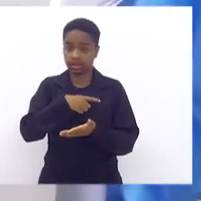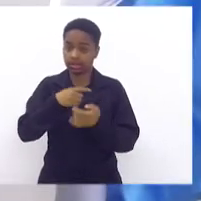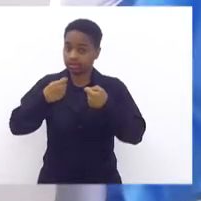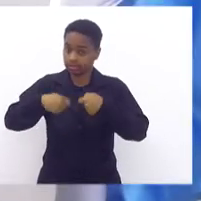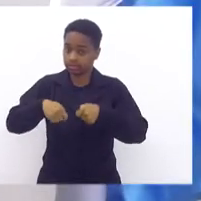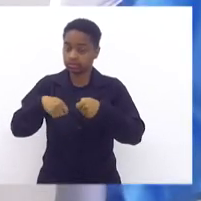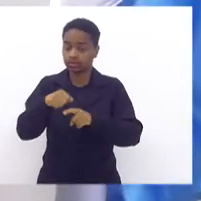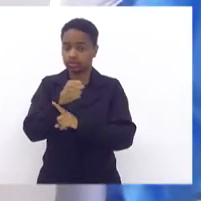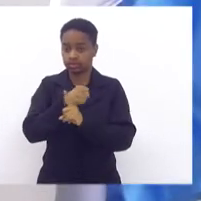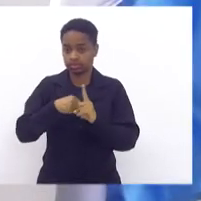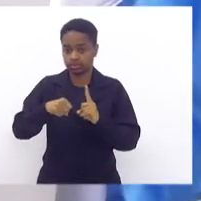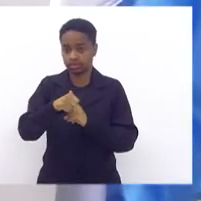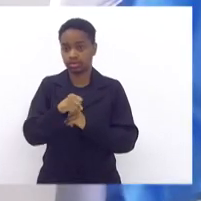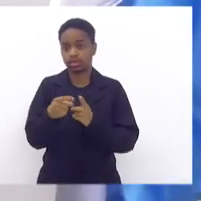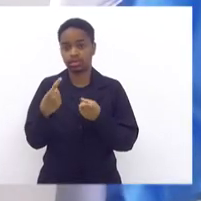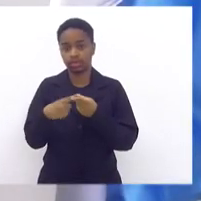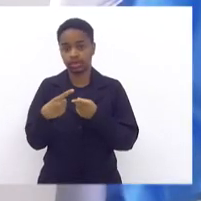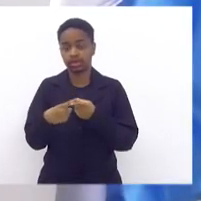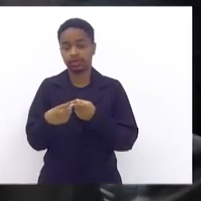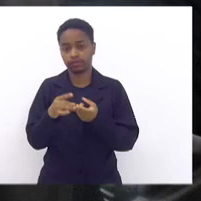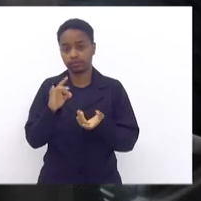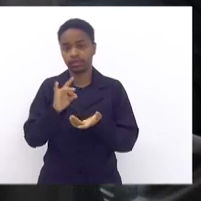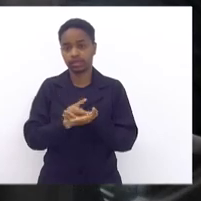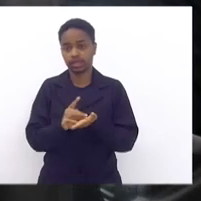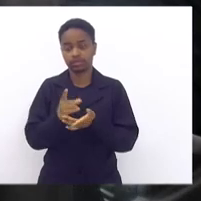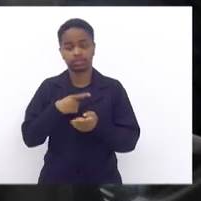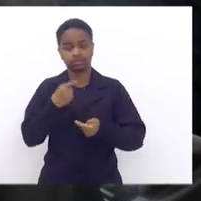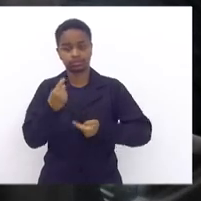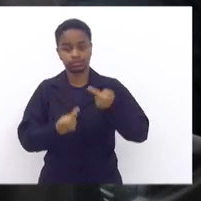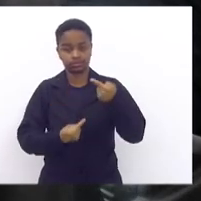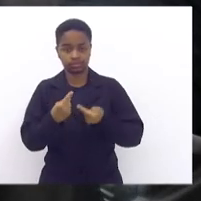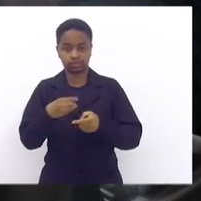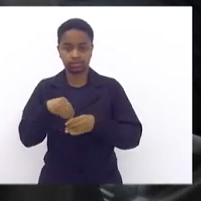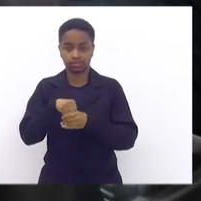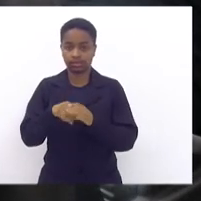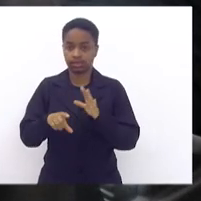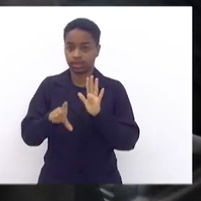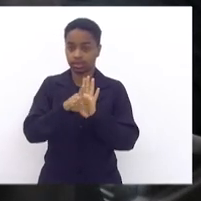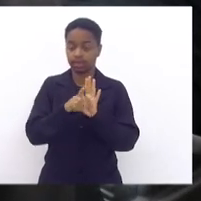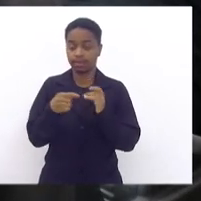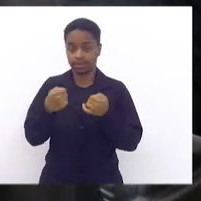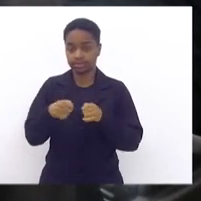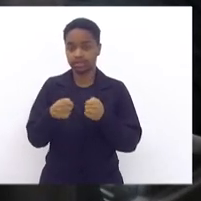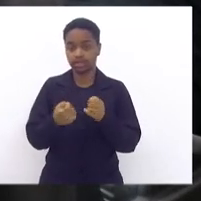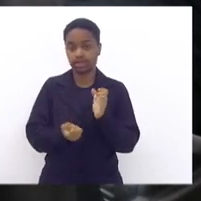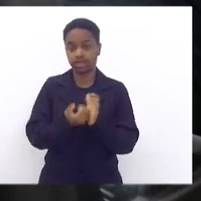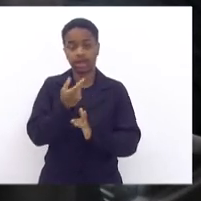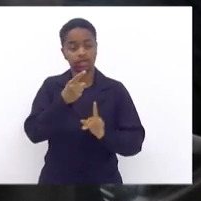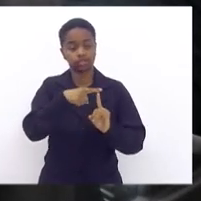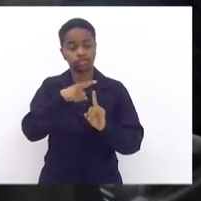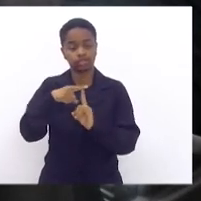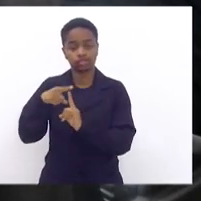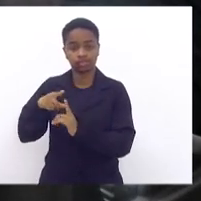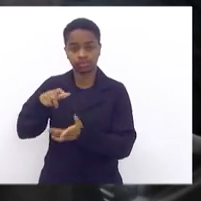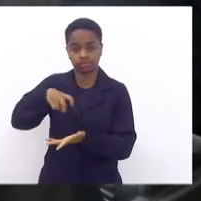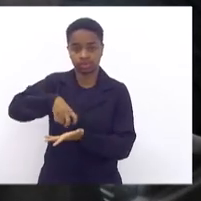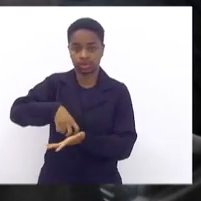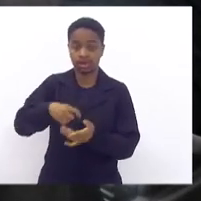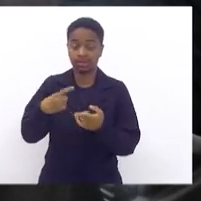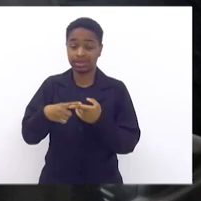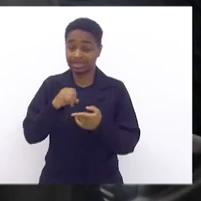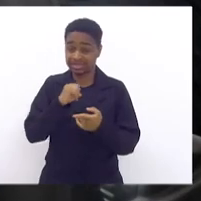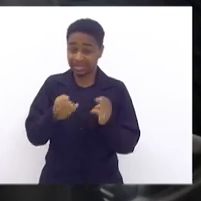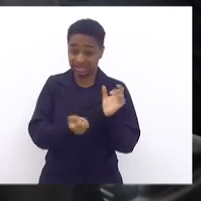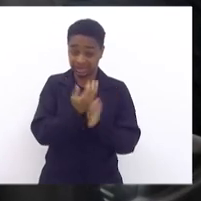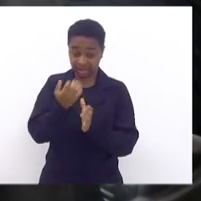né? Isso está dominando realmente a pauta do legislativo, criar tipos penais. Só que quanto mais tipos penais a